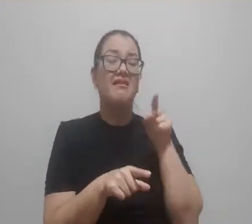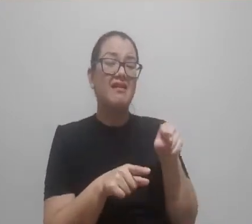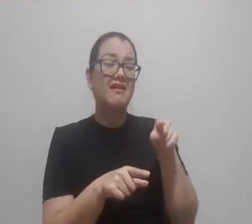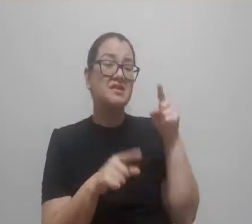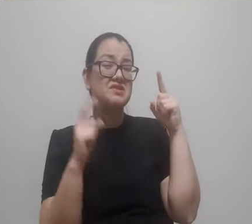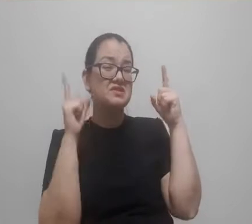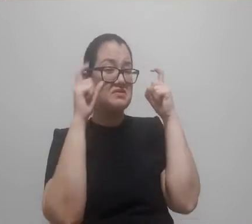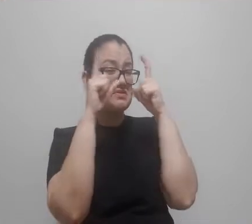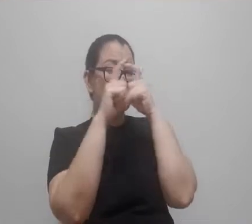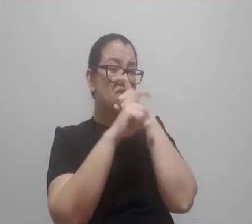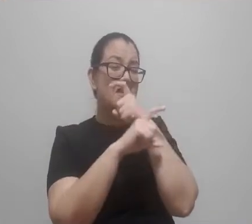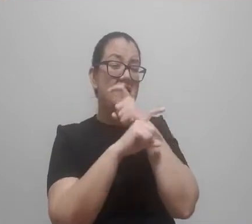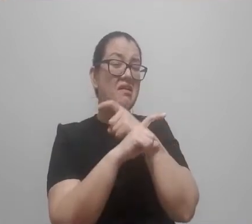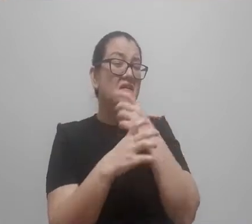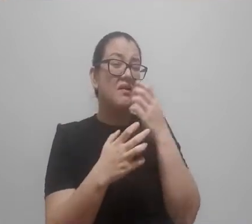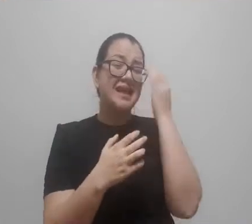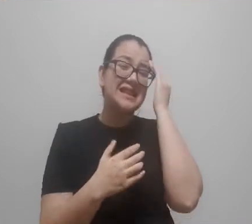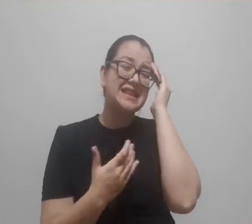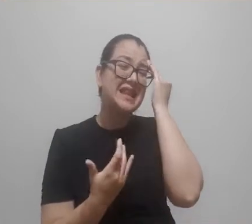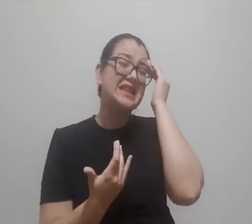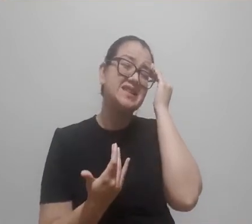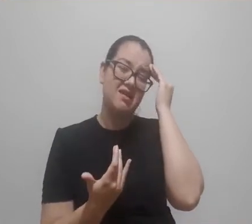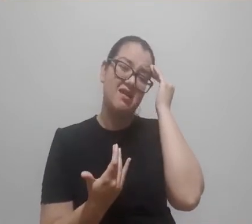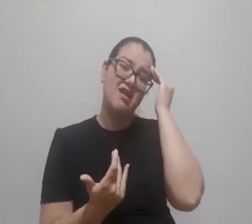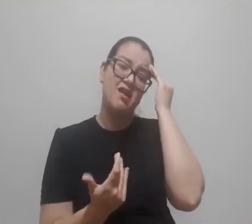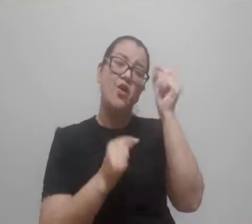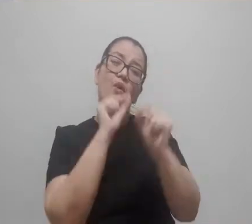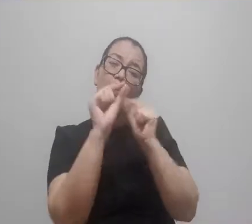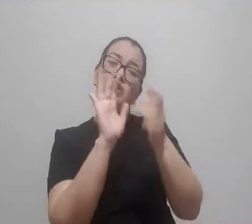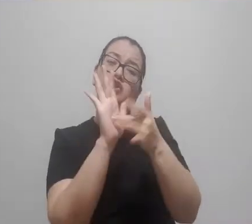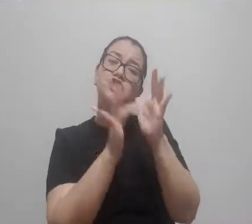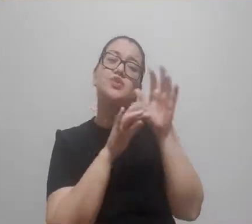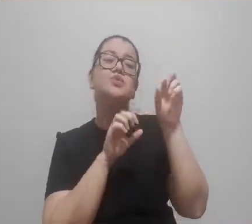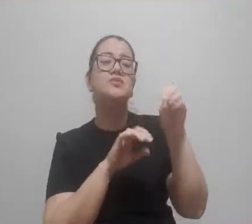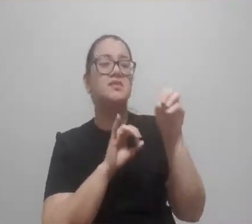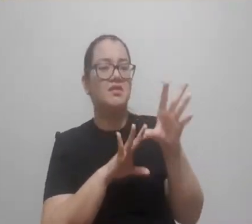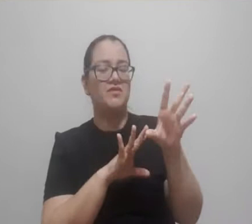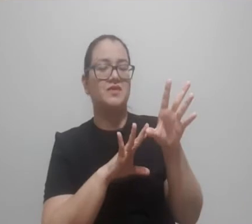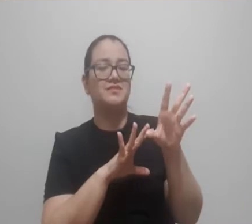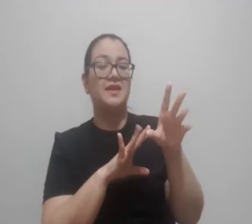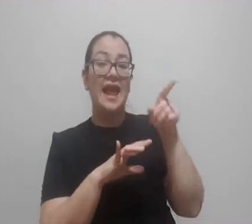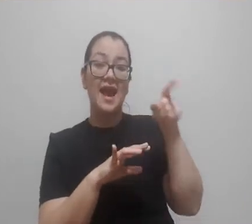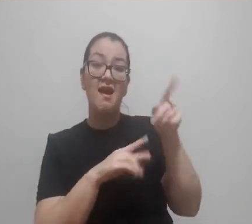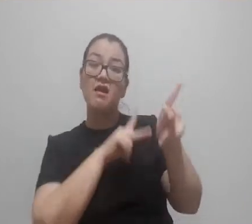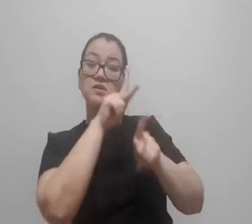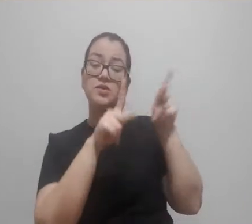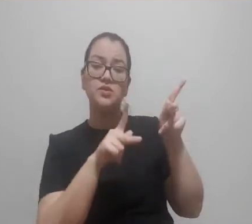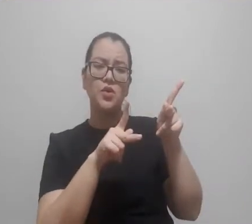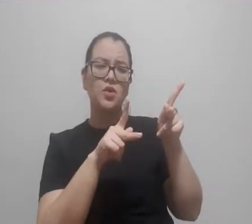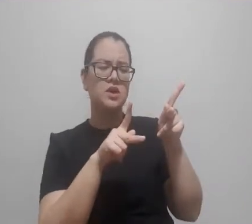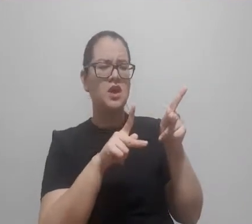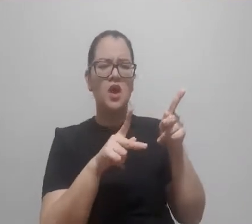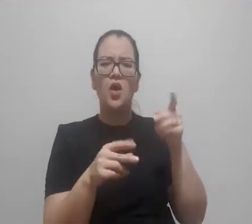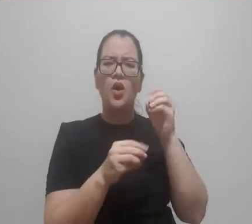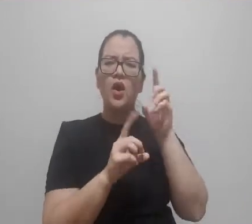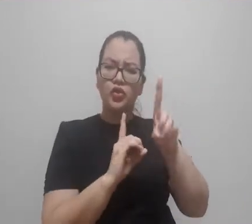que Jesus estava ensinando. A doutrina que Jesus estava ensinando era difícil para aquelas pessoas. Tá? Então por isso que